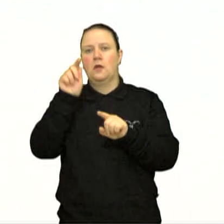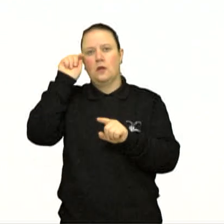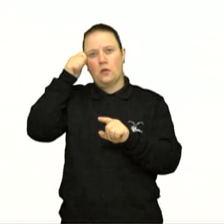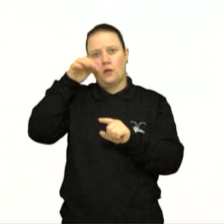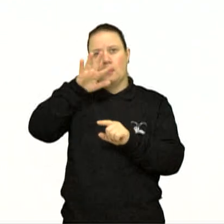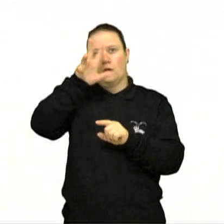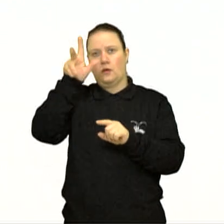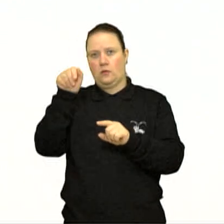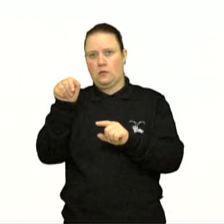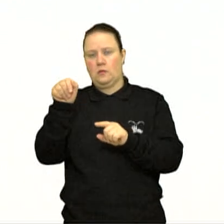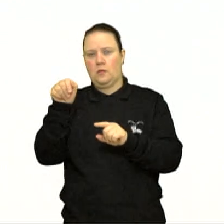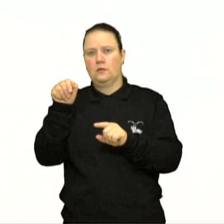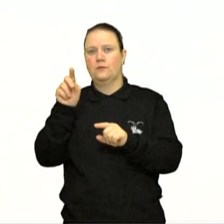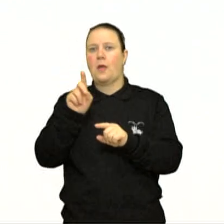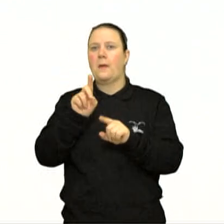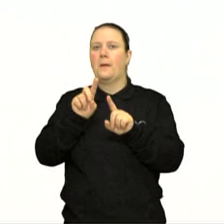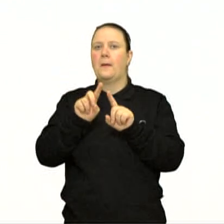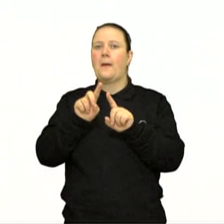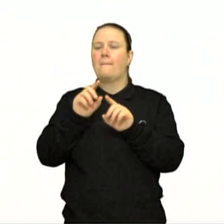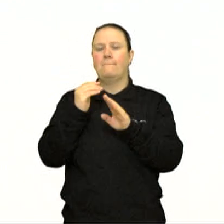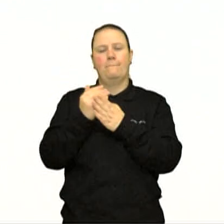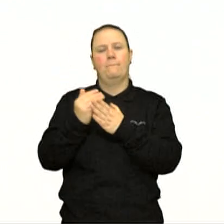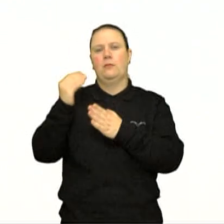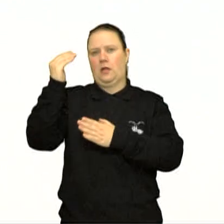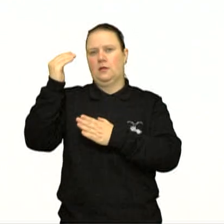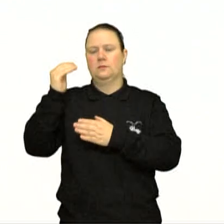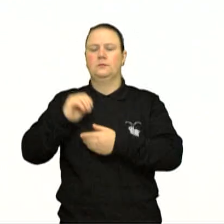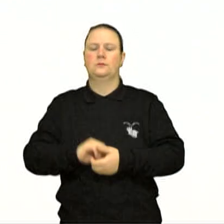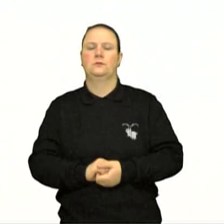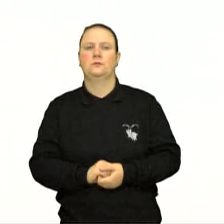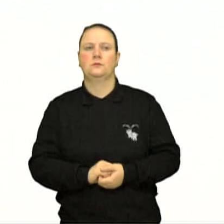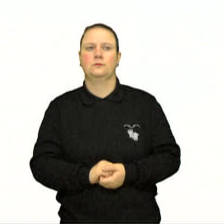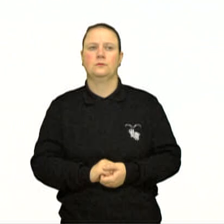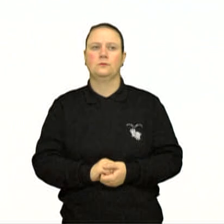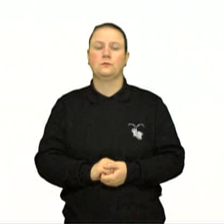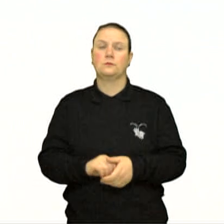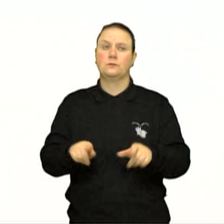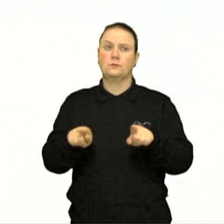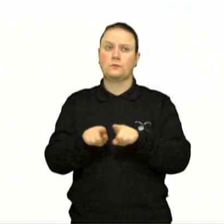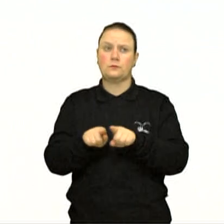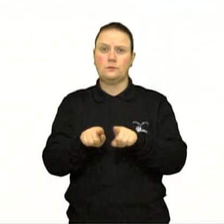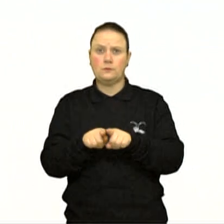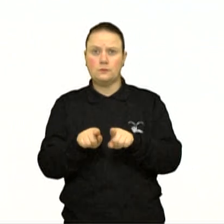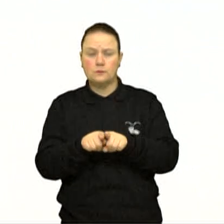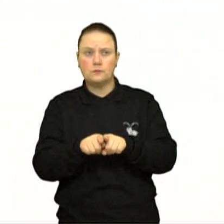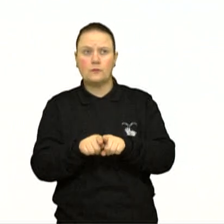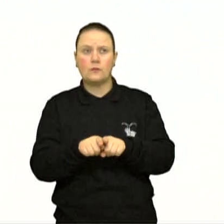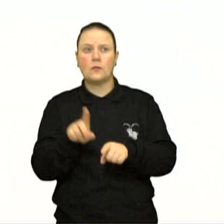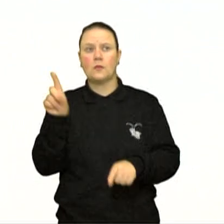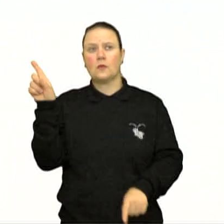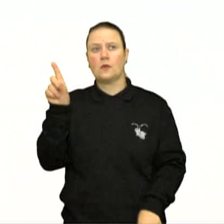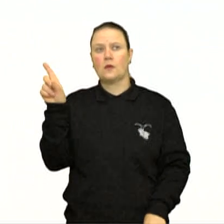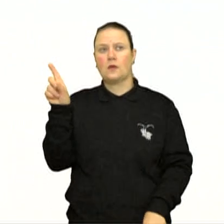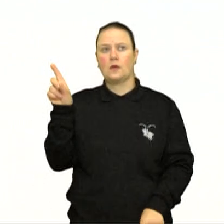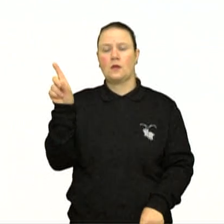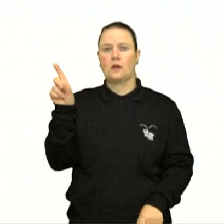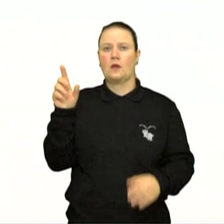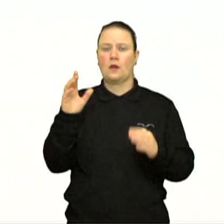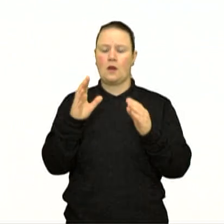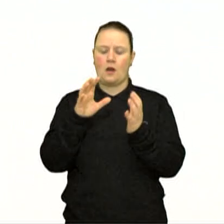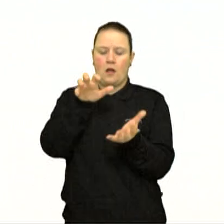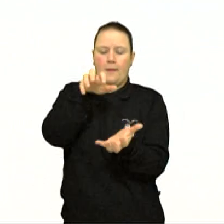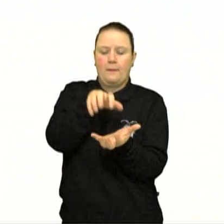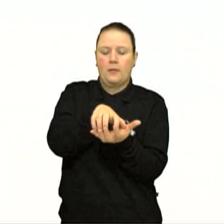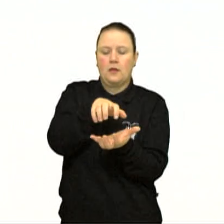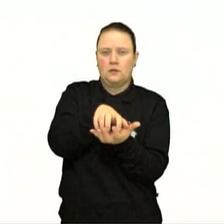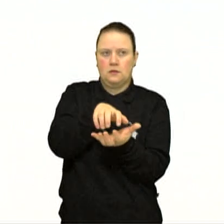número maior do que o Islã no Brasil, né. Aqui a mesquita, né, Masjid Imam Ali Ibn Abi Talib,